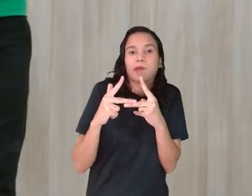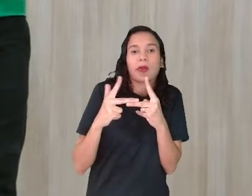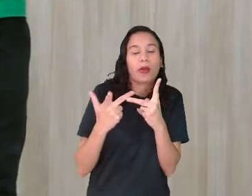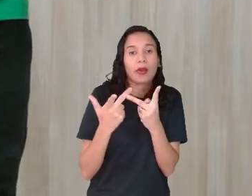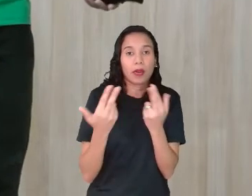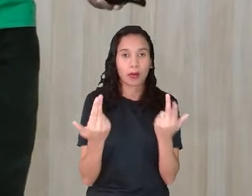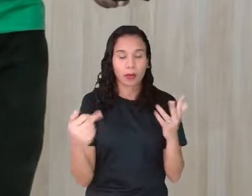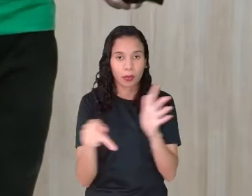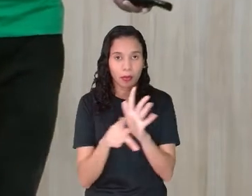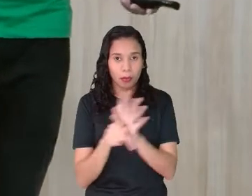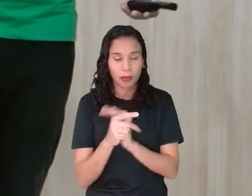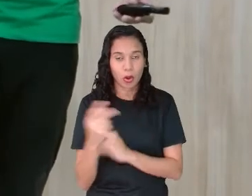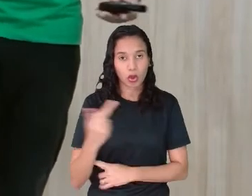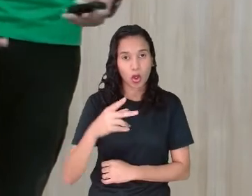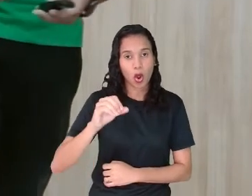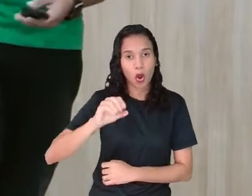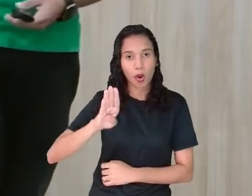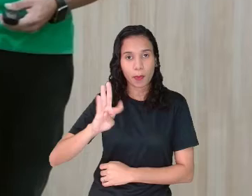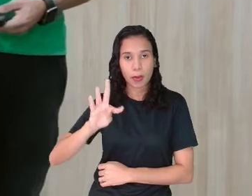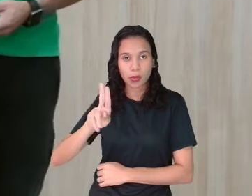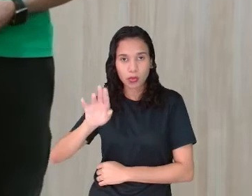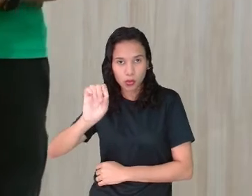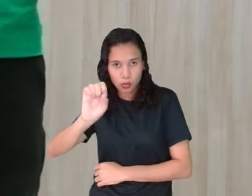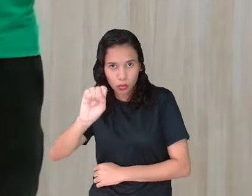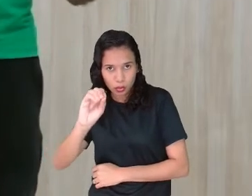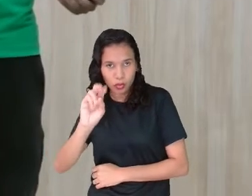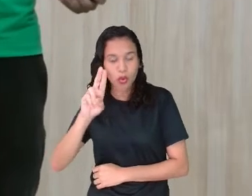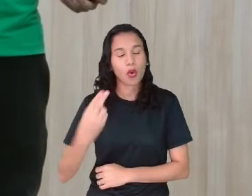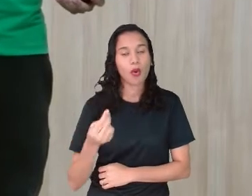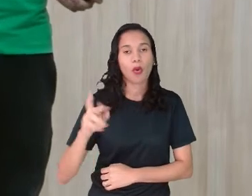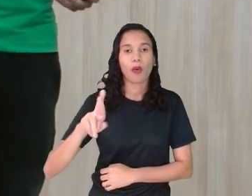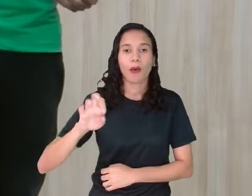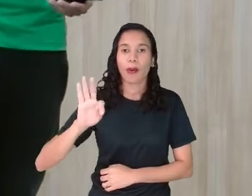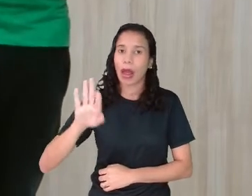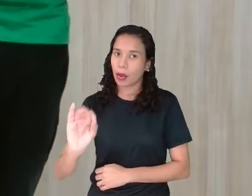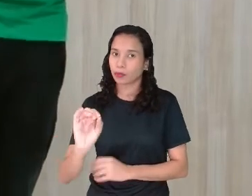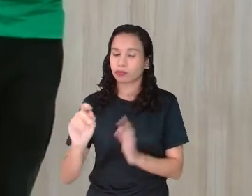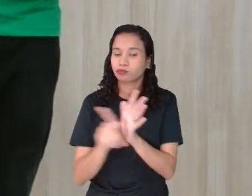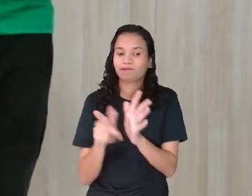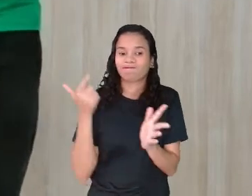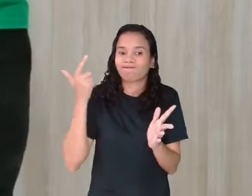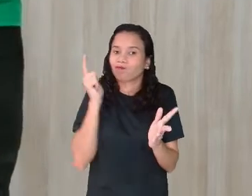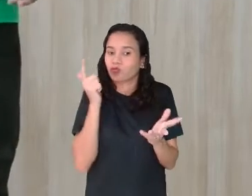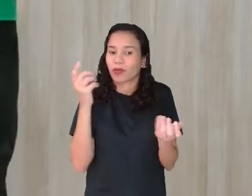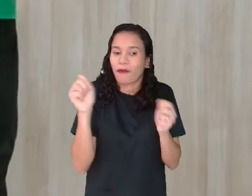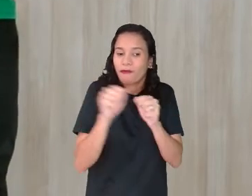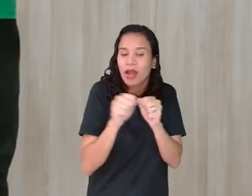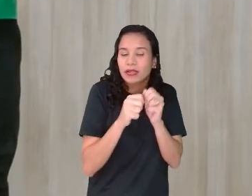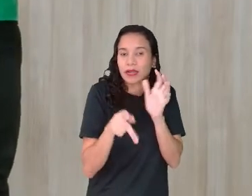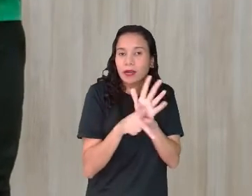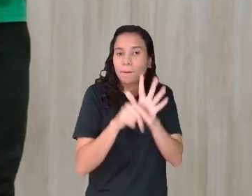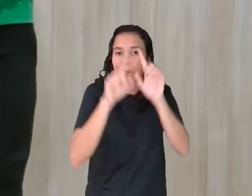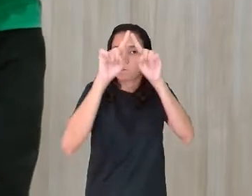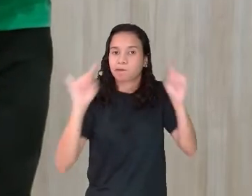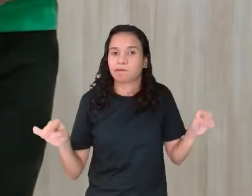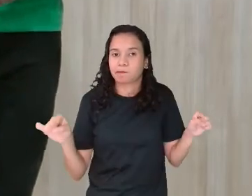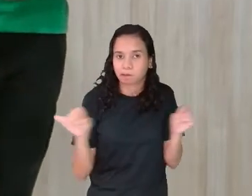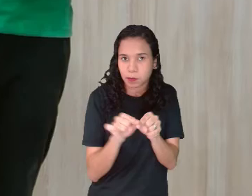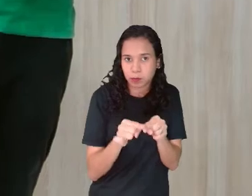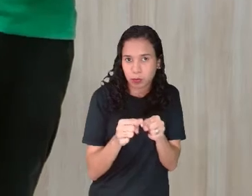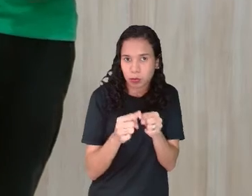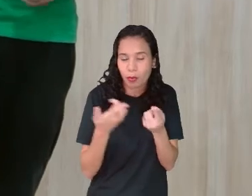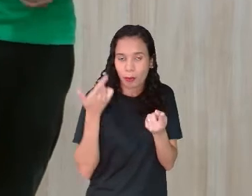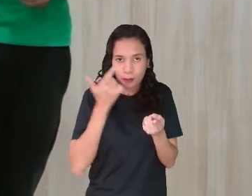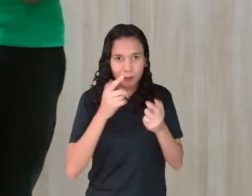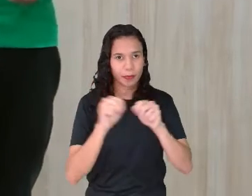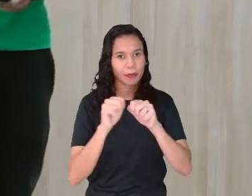tenho 2 obtusos ou um ângulo reto e um ângulo obtuso, tá? Eu não consigo aí construir um triângulo dessa forma. Então,